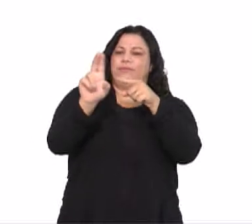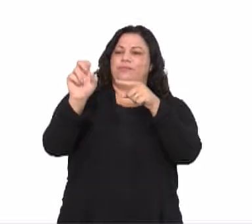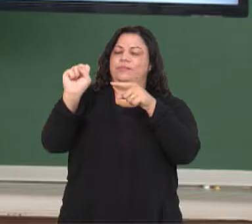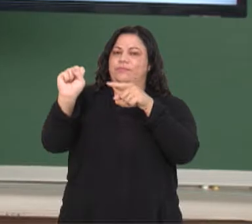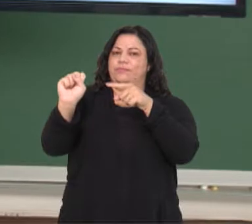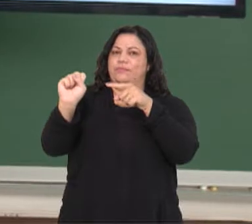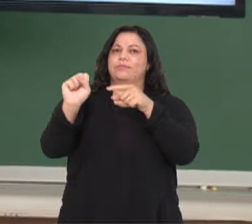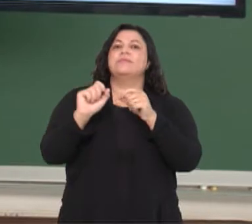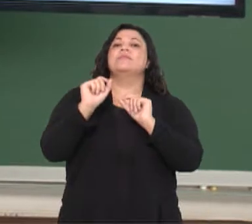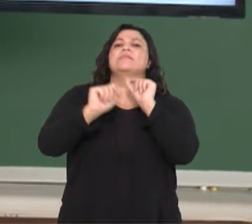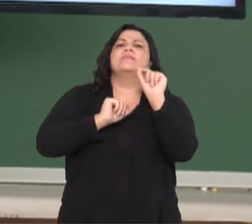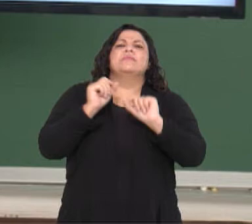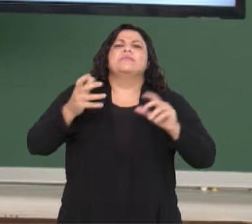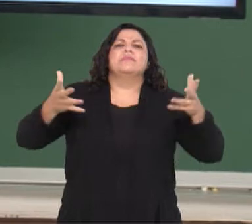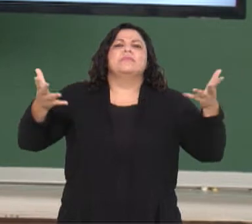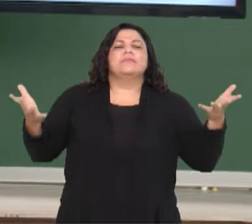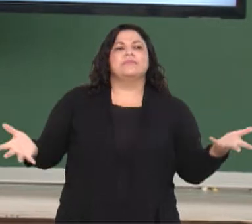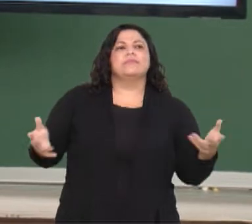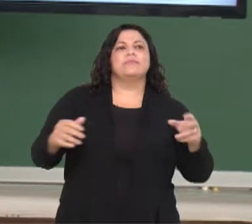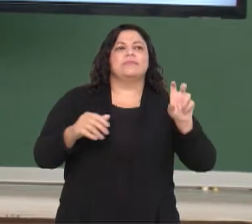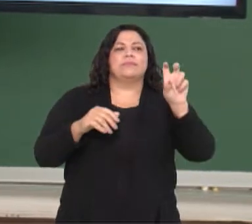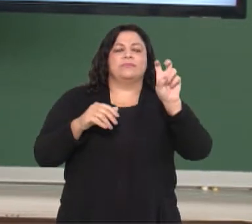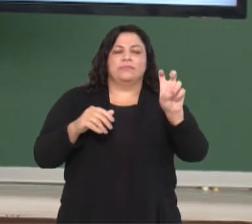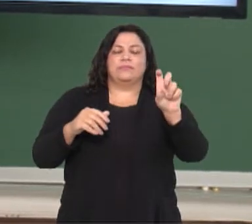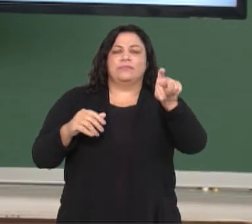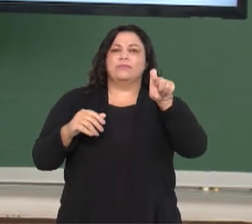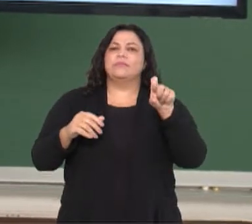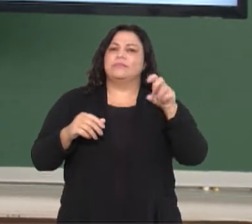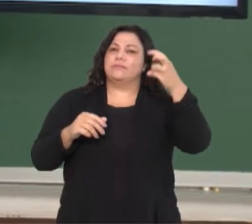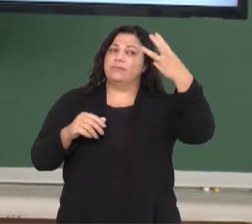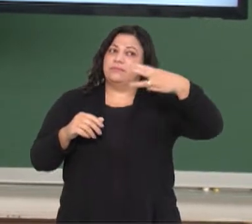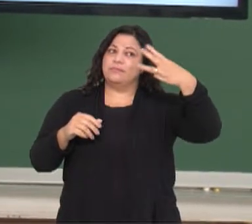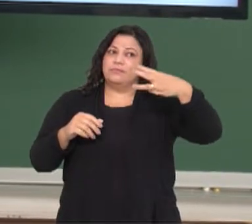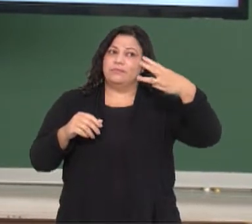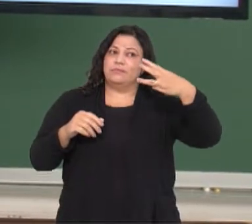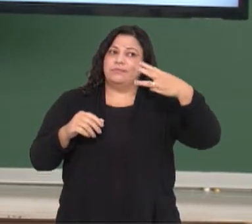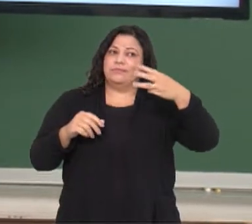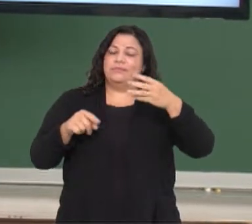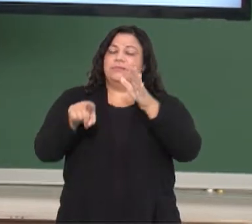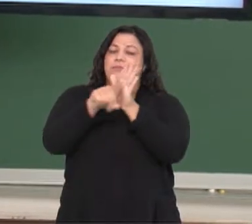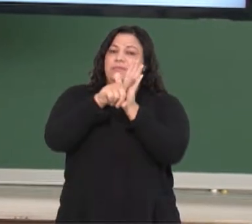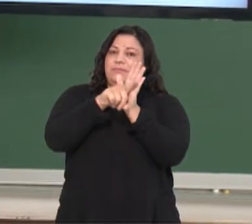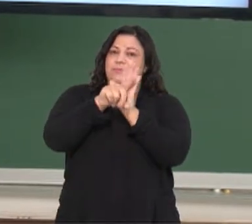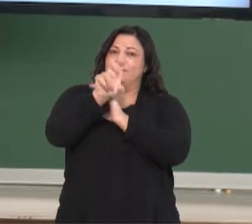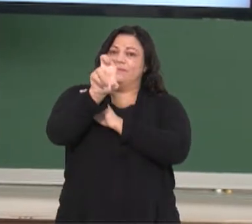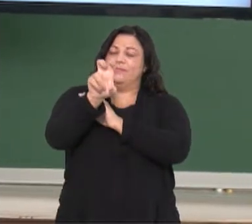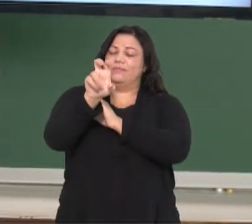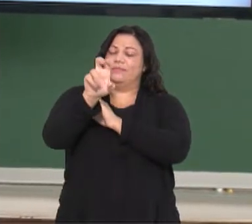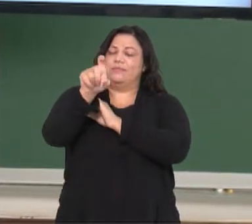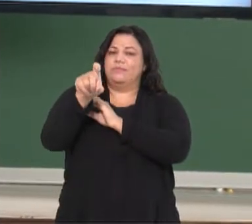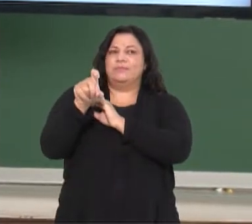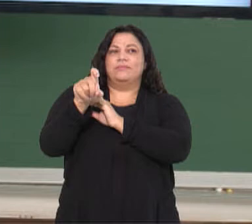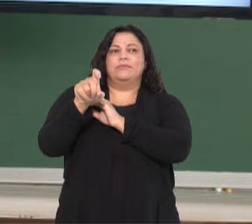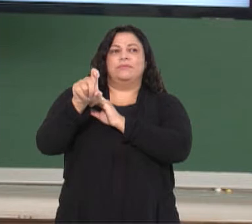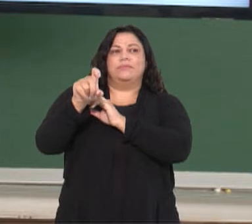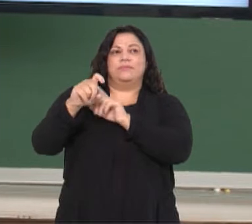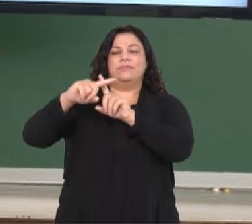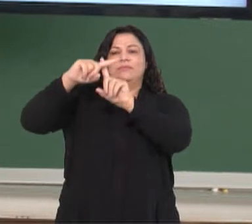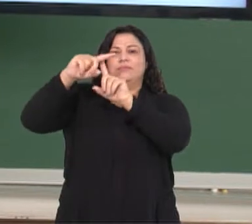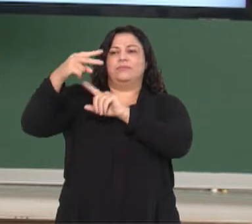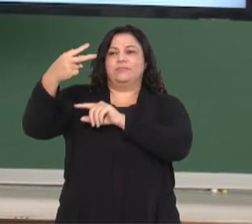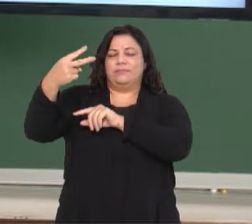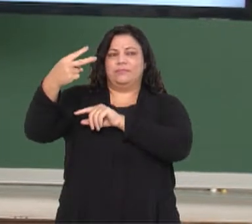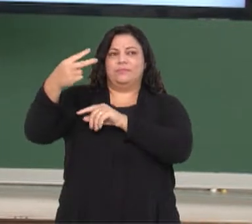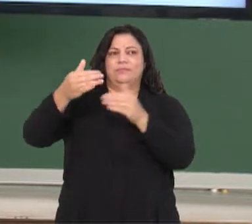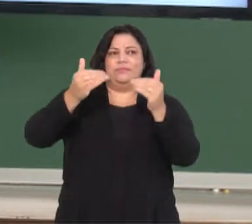e S? Polinômio R, 5x ao cubo menos 5x mais 2. Polinômio S, 2x à quinta menos 3x ao